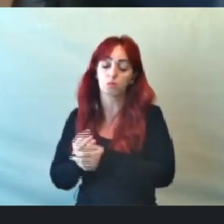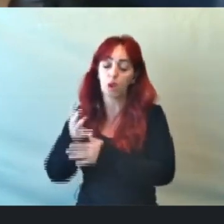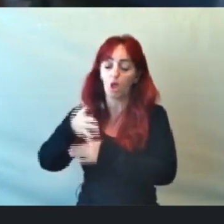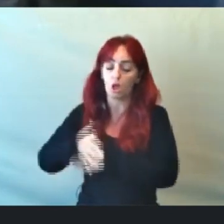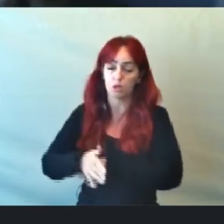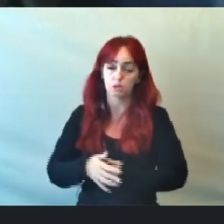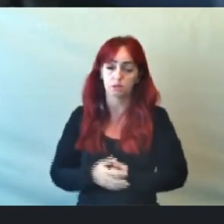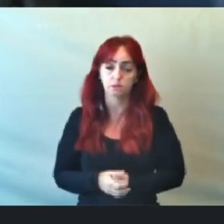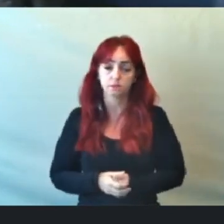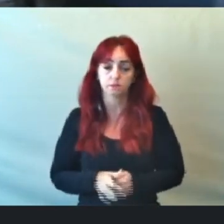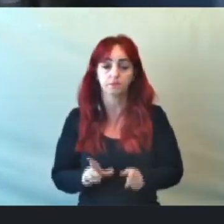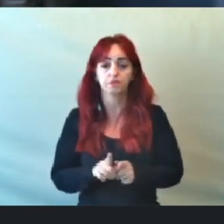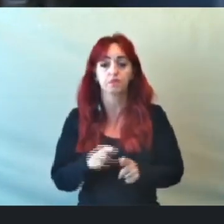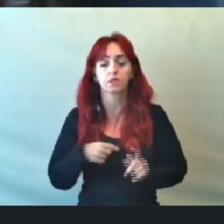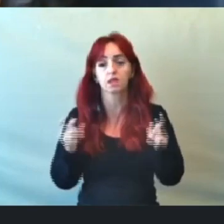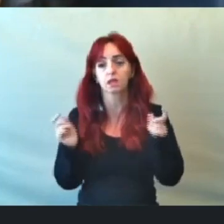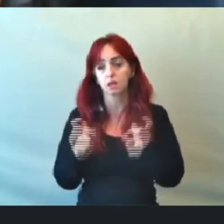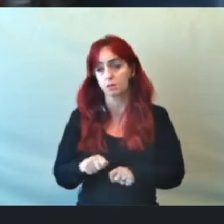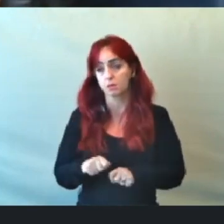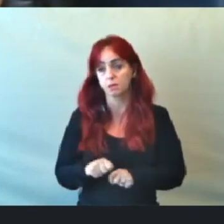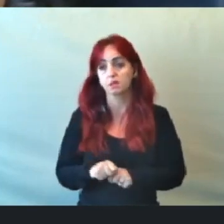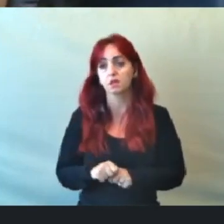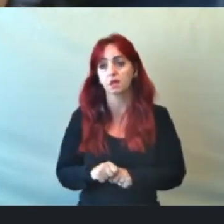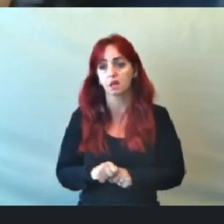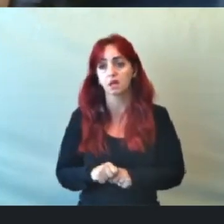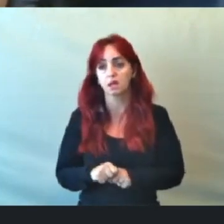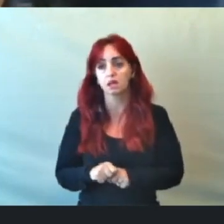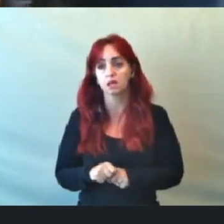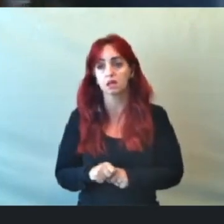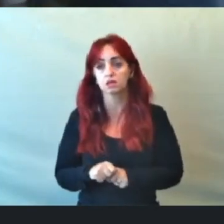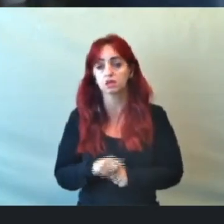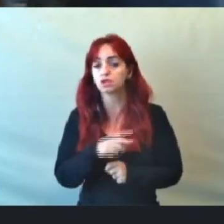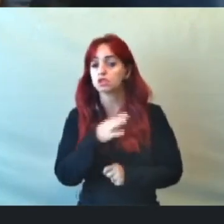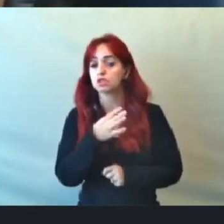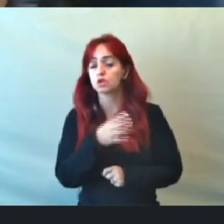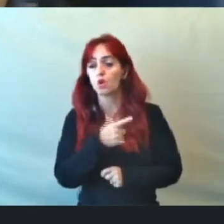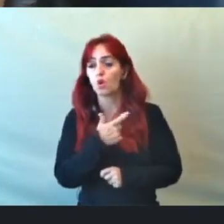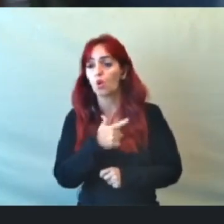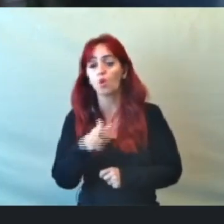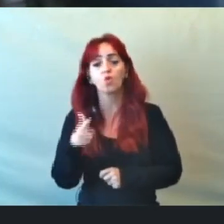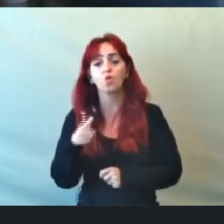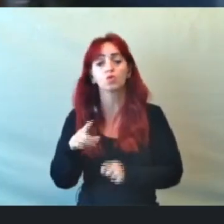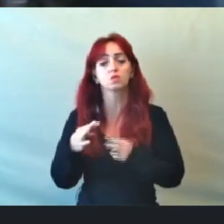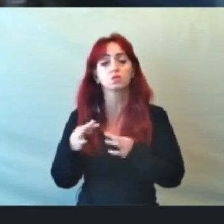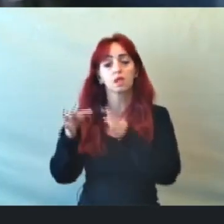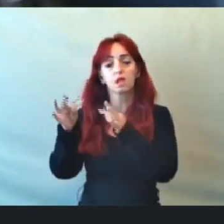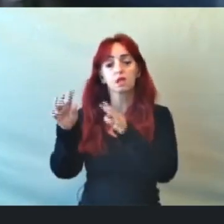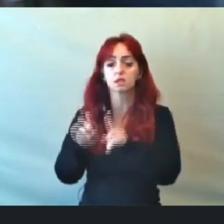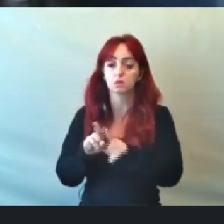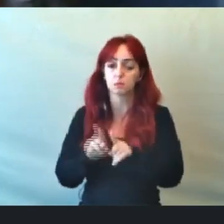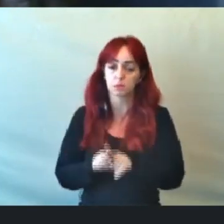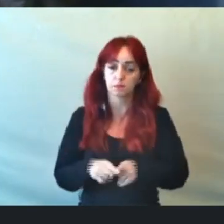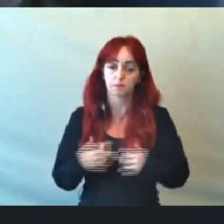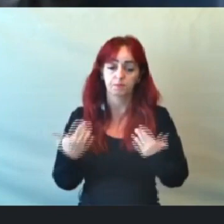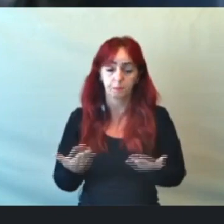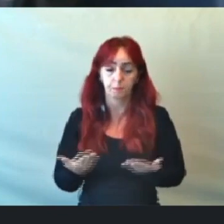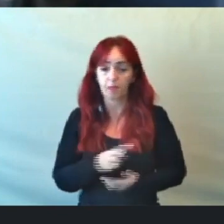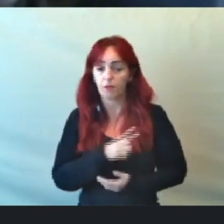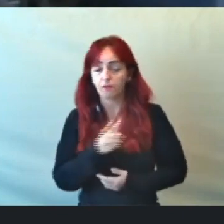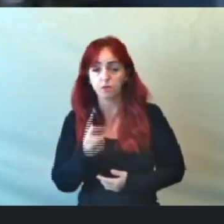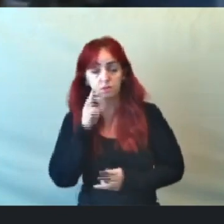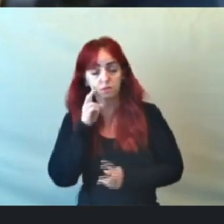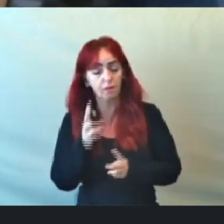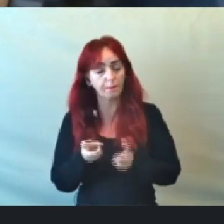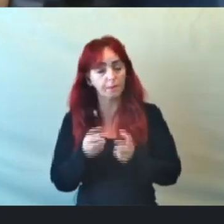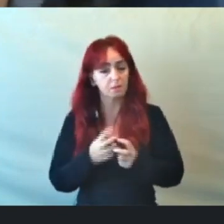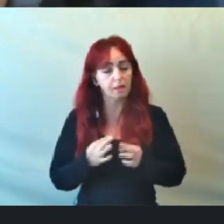são muitas, de outras técnicas. Agora, entre você identificar a técnica e ela ser implantada,